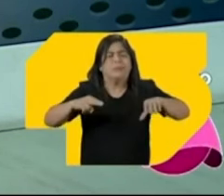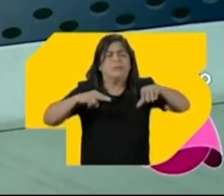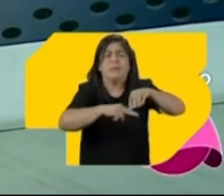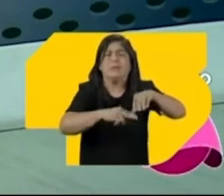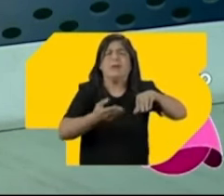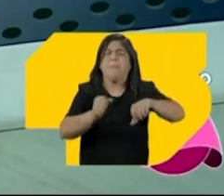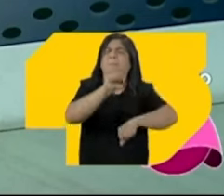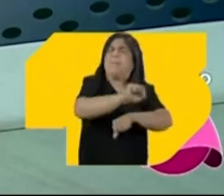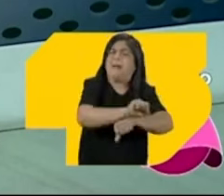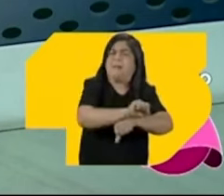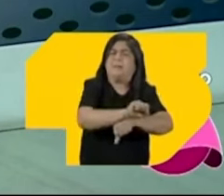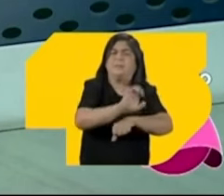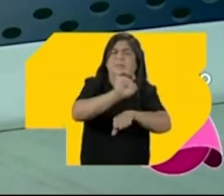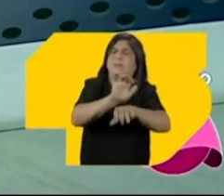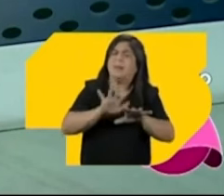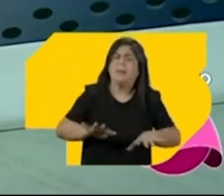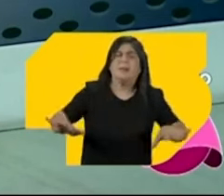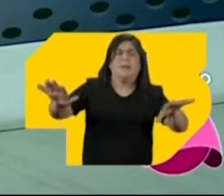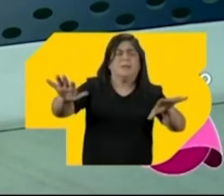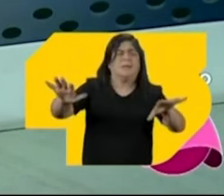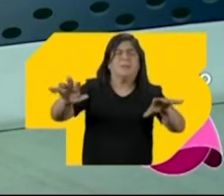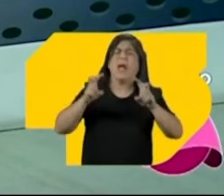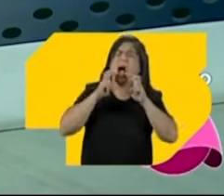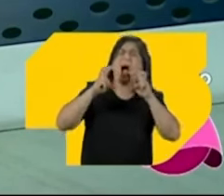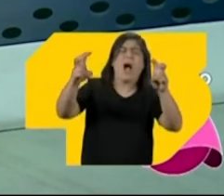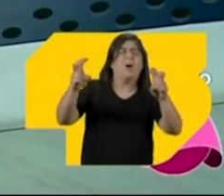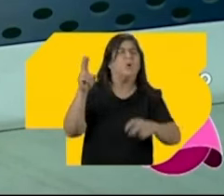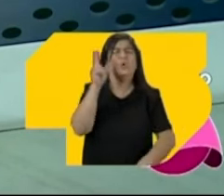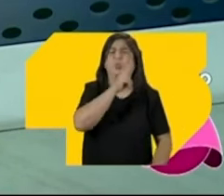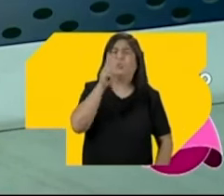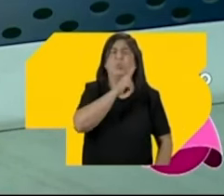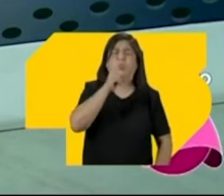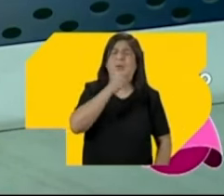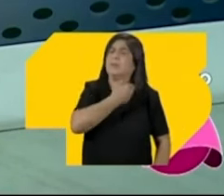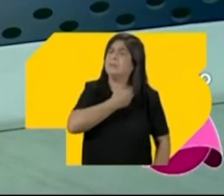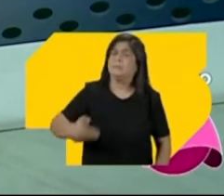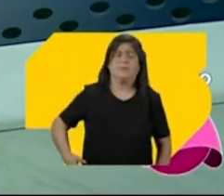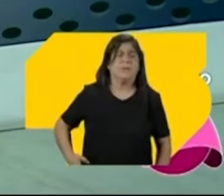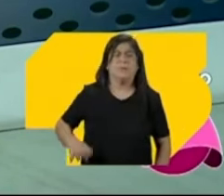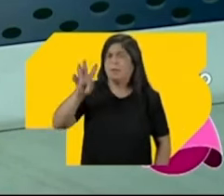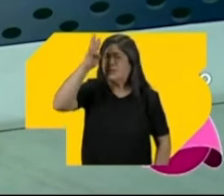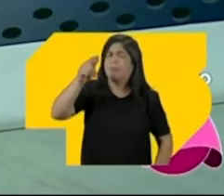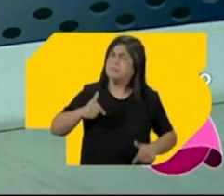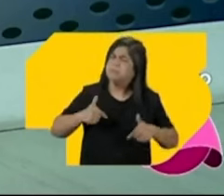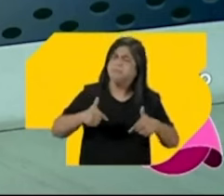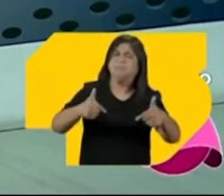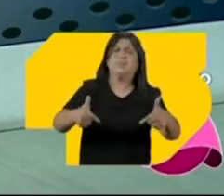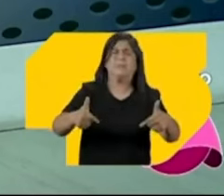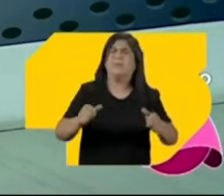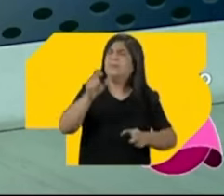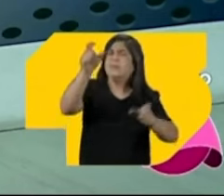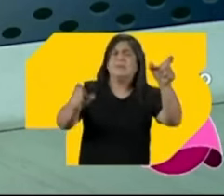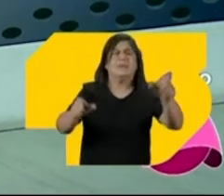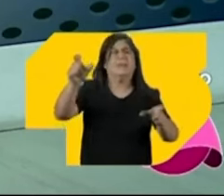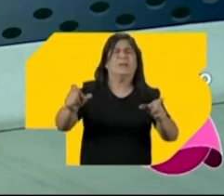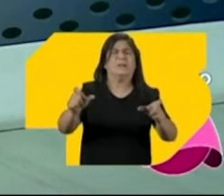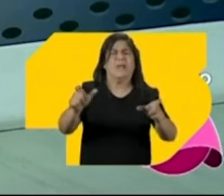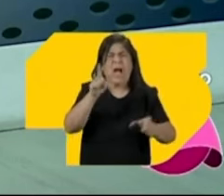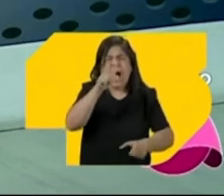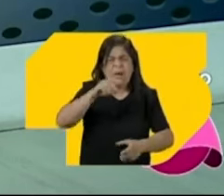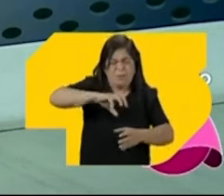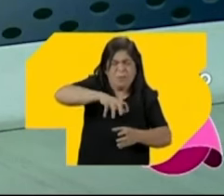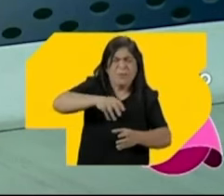parado. Né? A gente tem um estado que clama por uma ação mais assertiva do governo para resolver esse problema